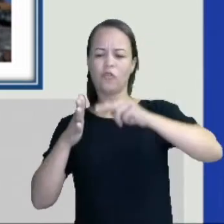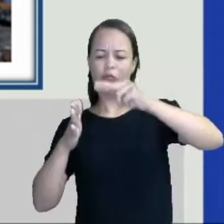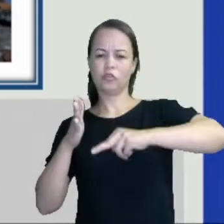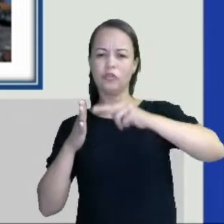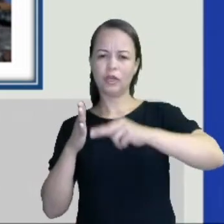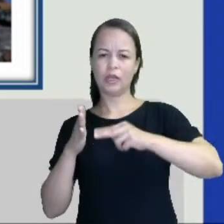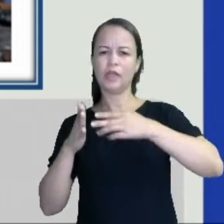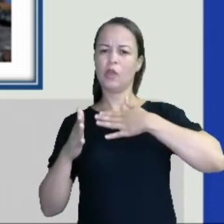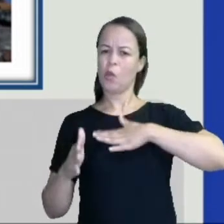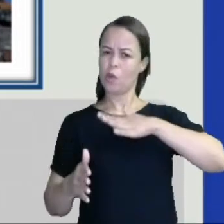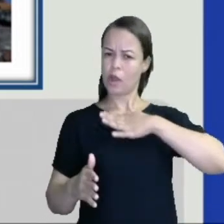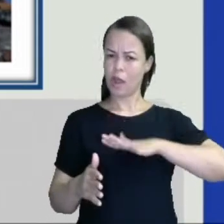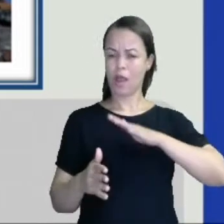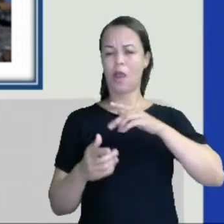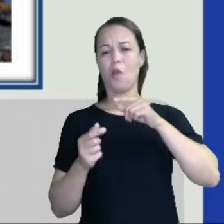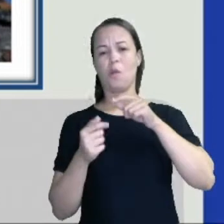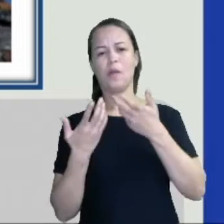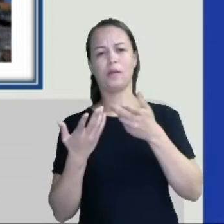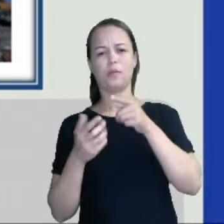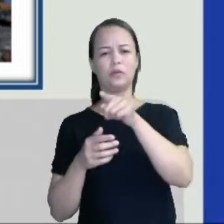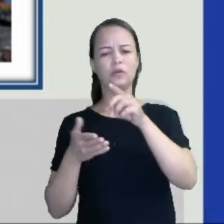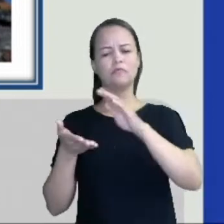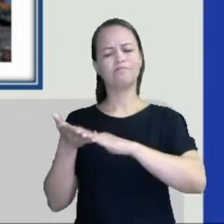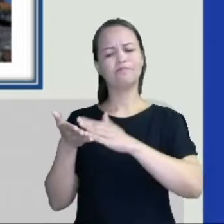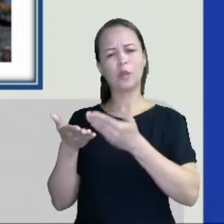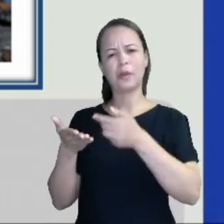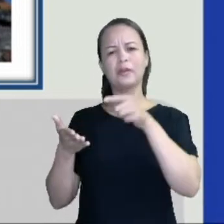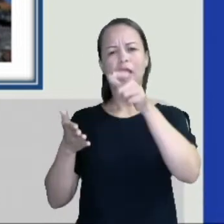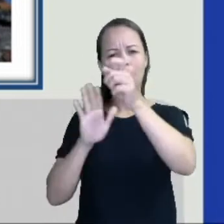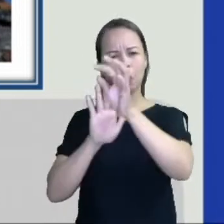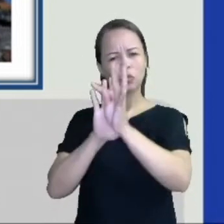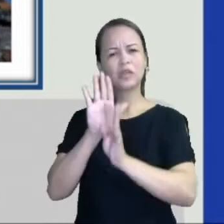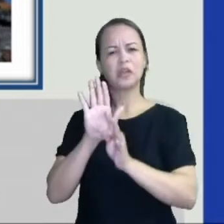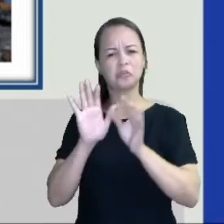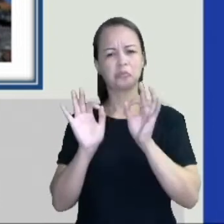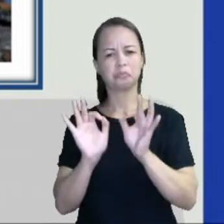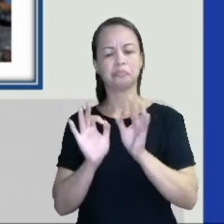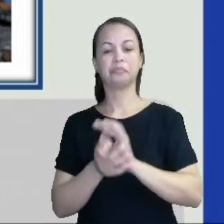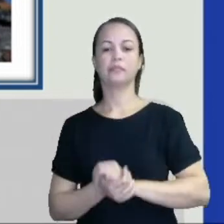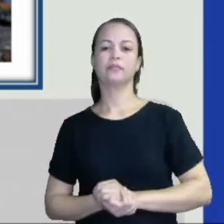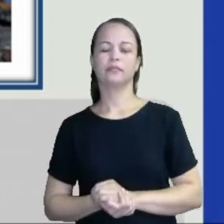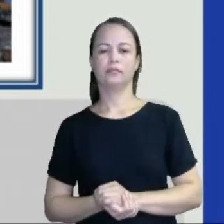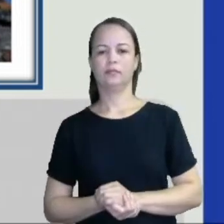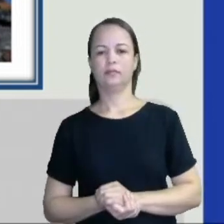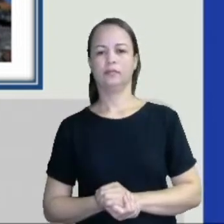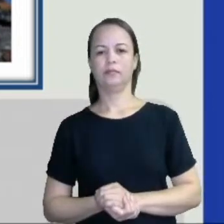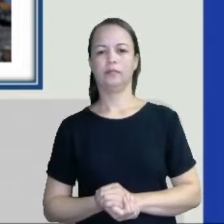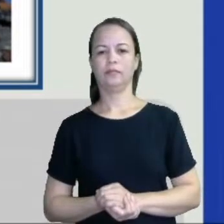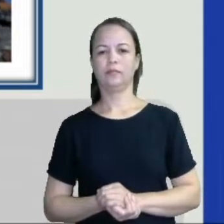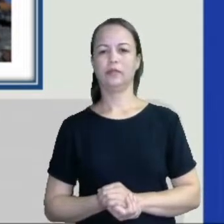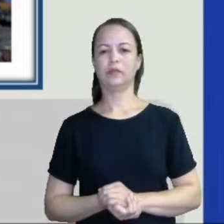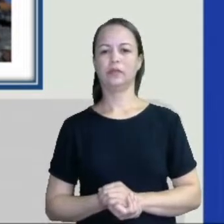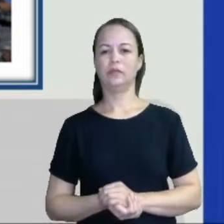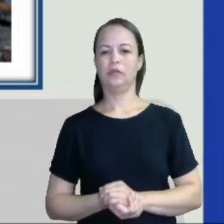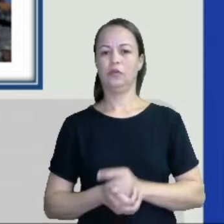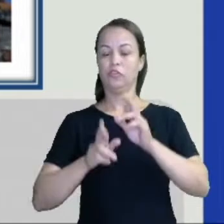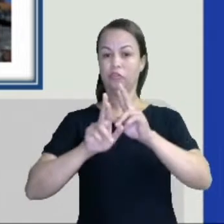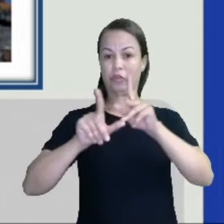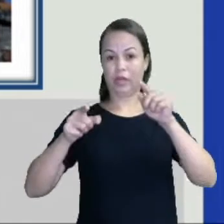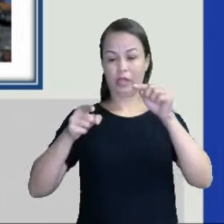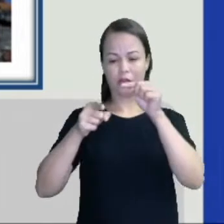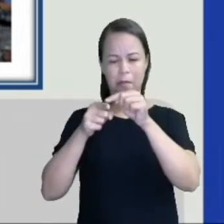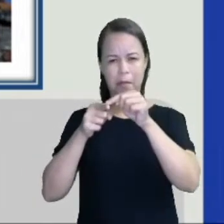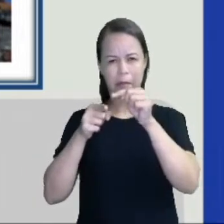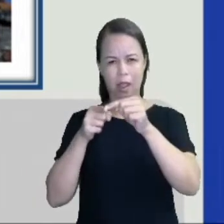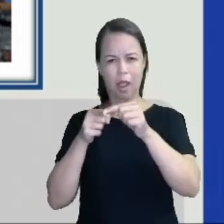com calma, devagar, porque a gente vai dar uma interpretada nesse texto, tá bem? Vamos lá. Os diferentes